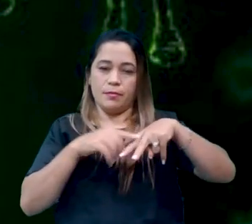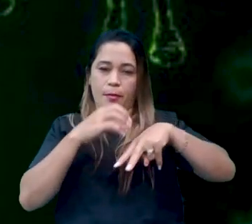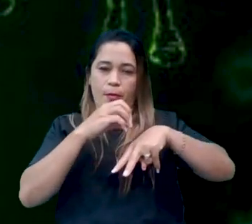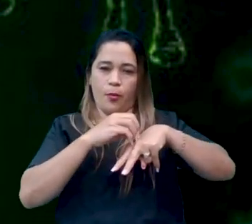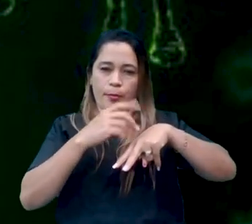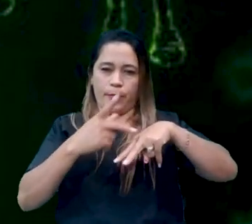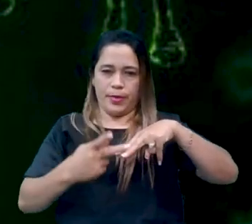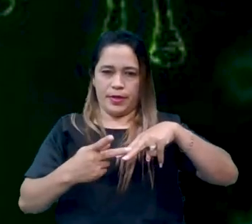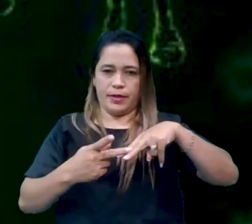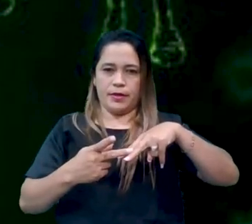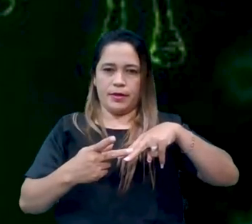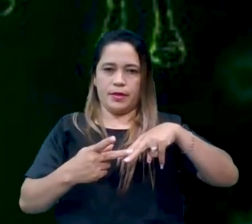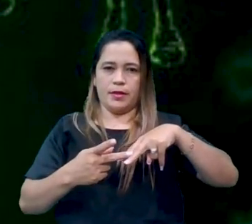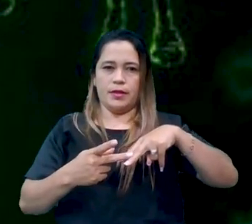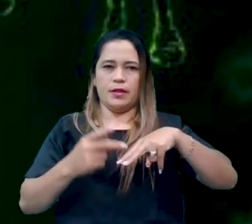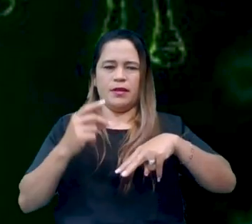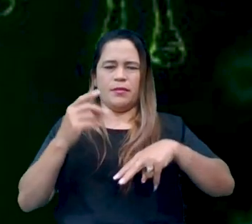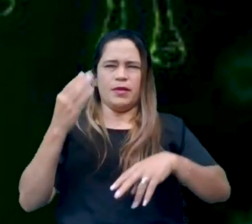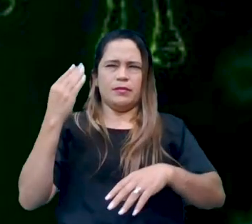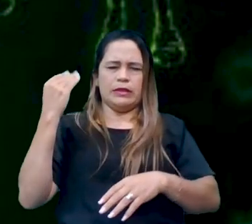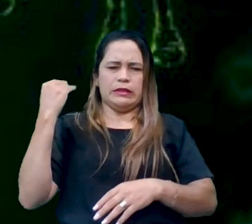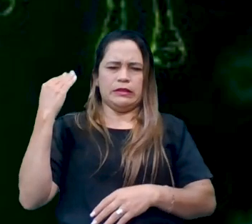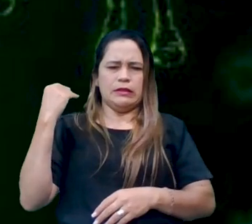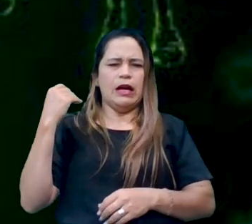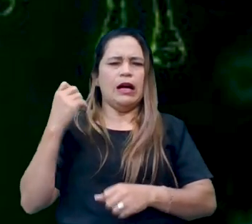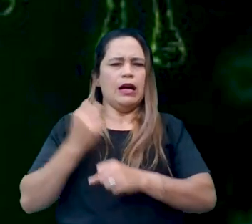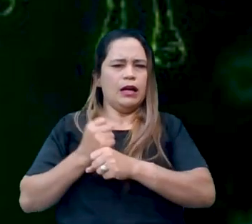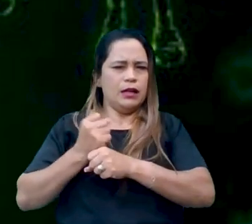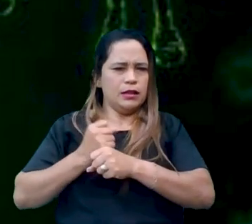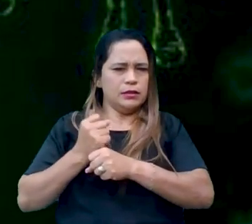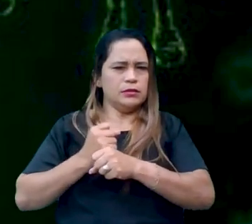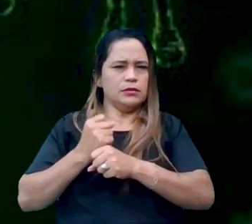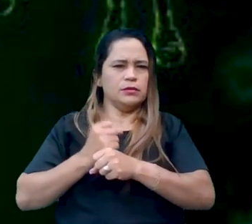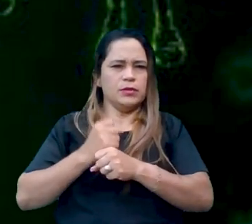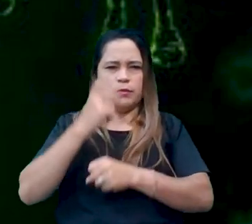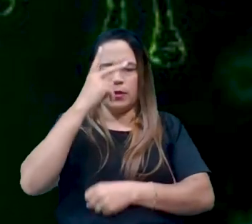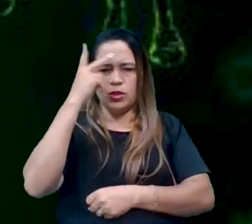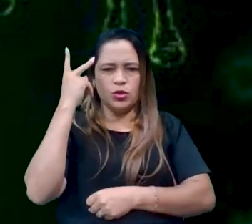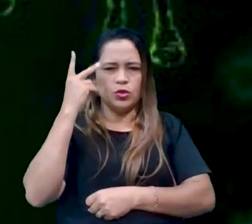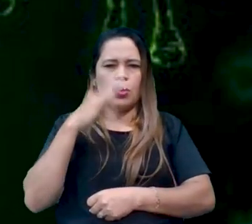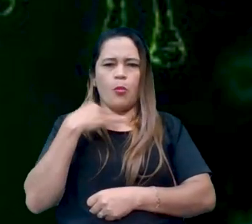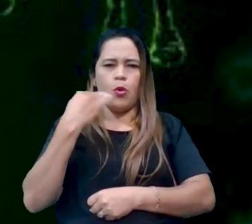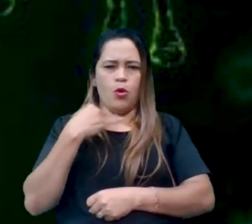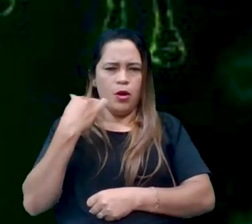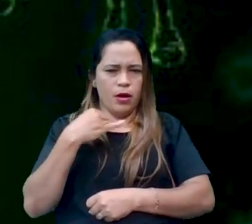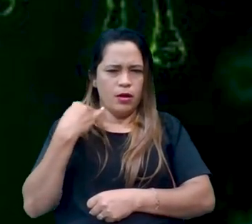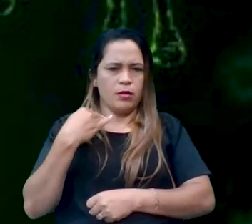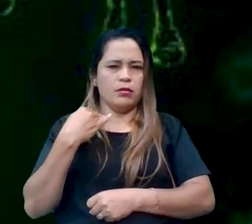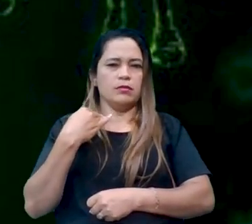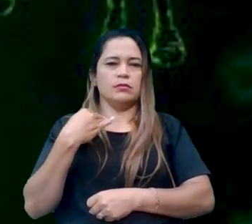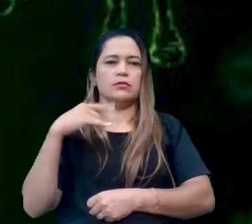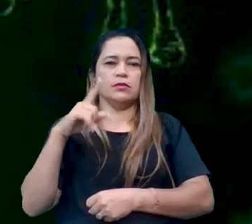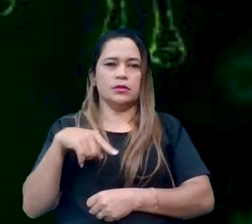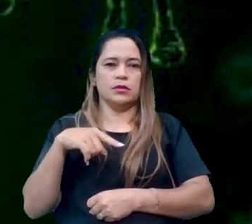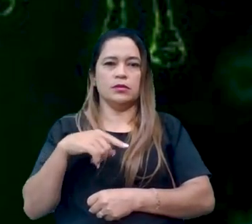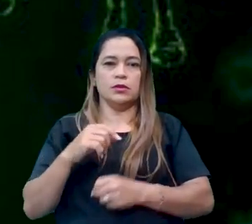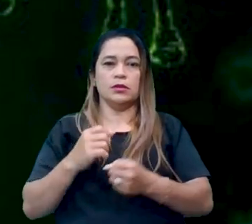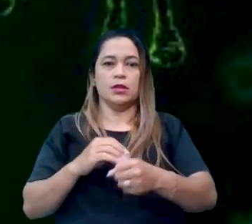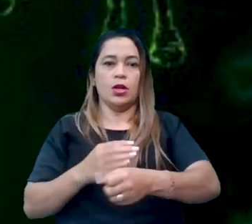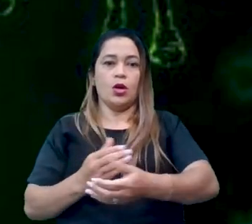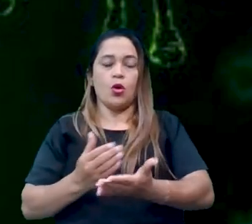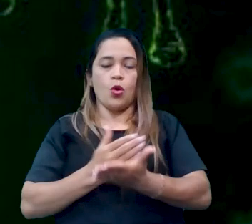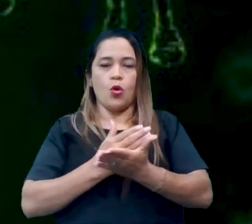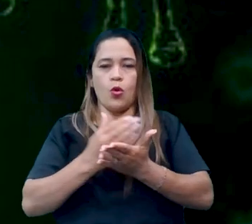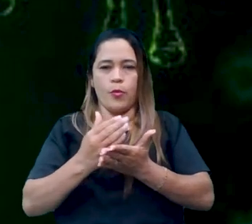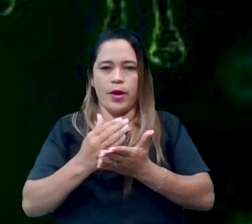foi uma doença que assolou a humanidade durante muitos anos. Muita gente morreu de paralisia infantil. Ela é uma paralisia muscular que começa